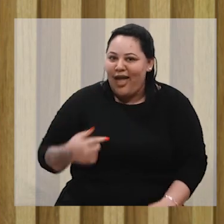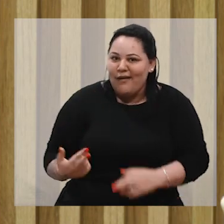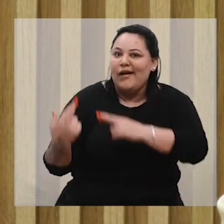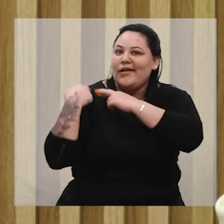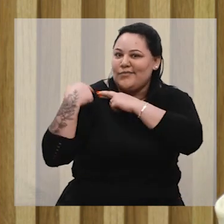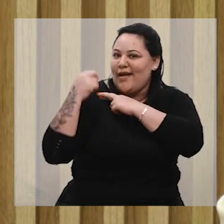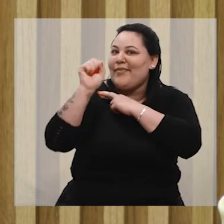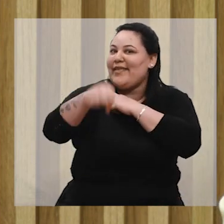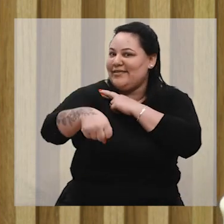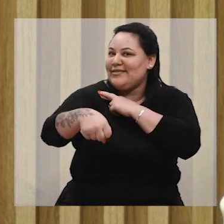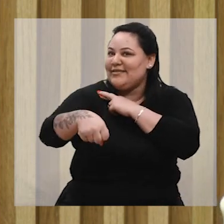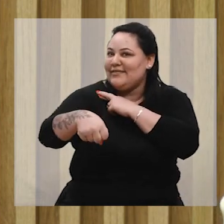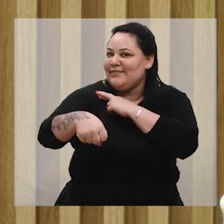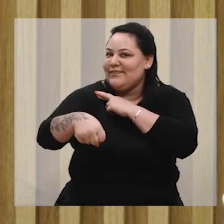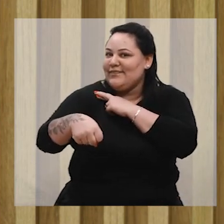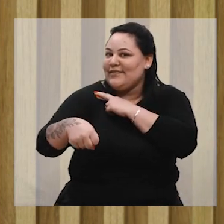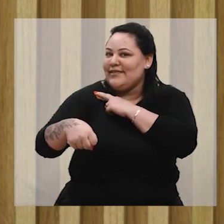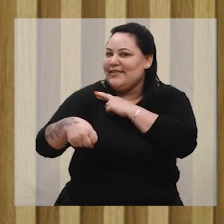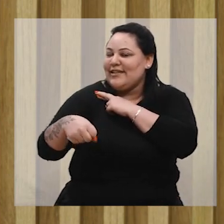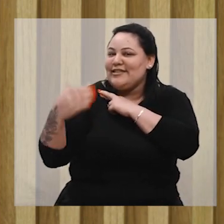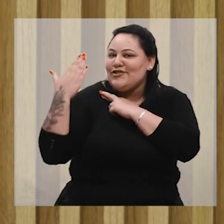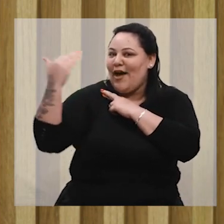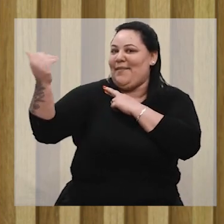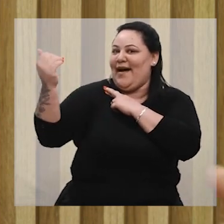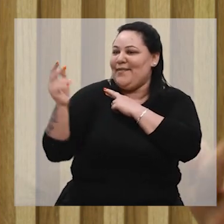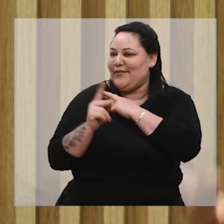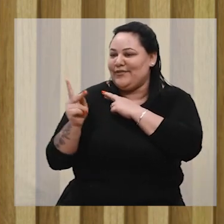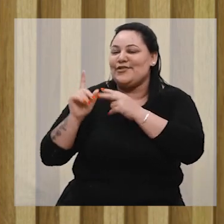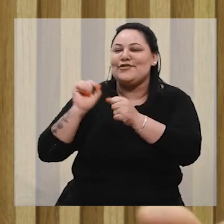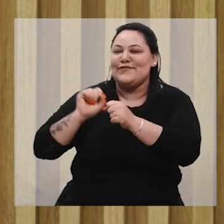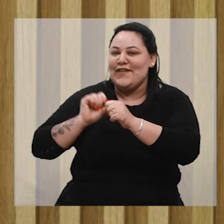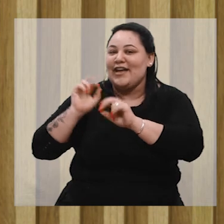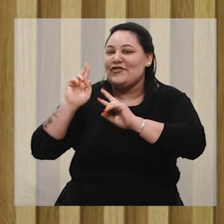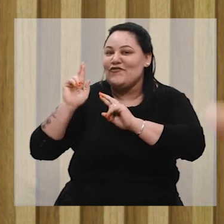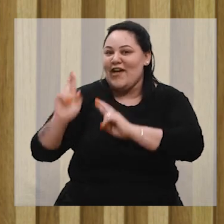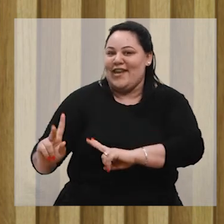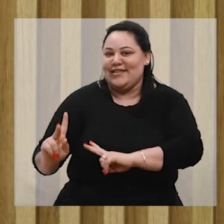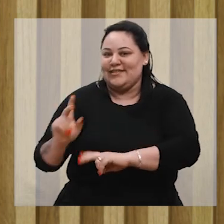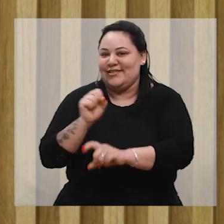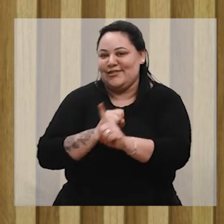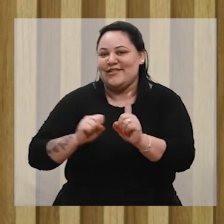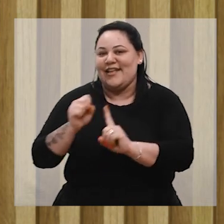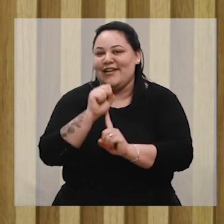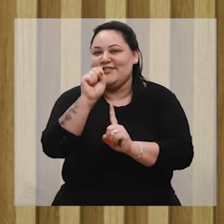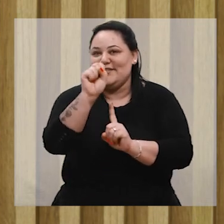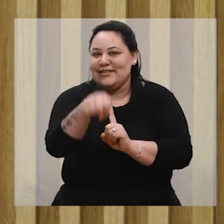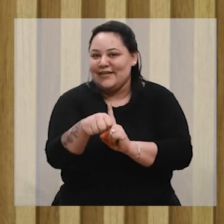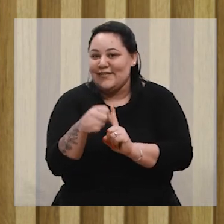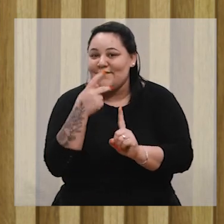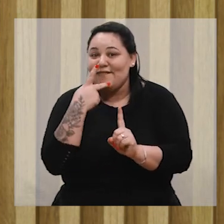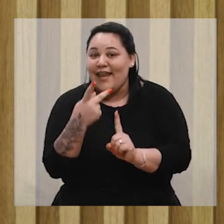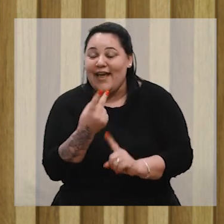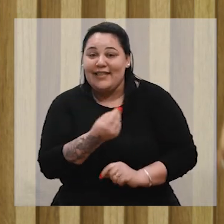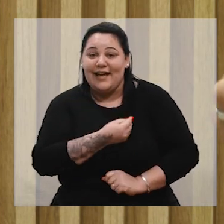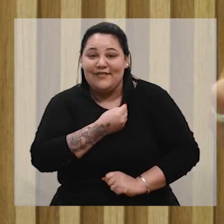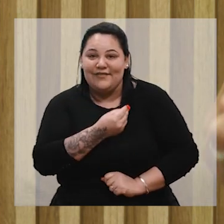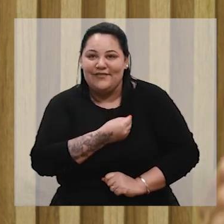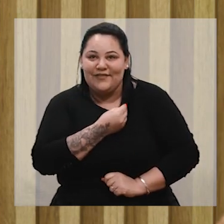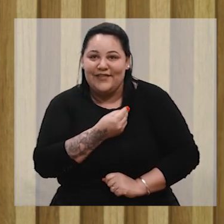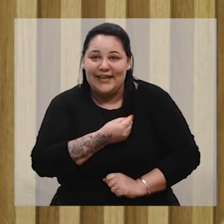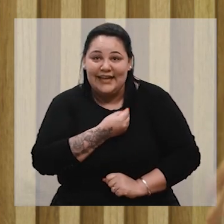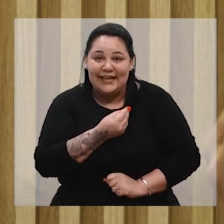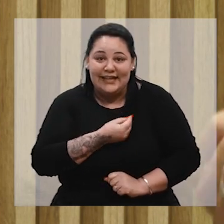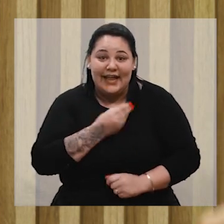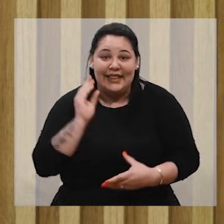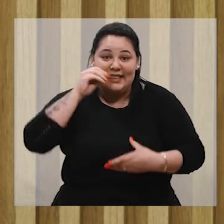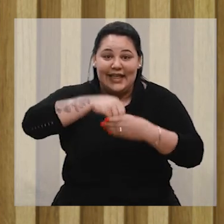grande responsabilidade e esse chamado faz diferença na nossa sociedade. Falar sobre a